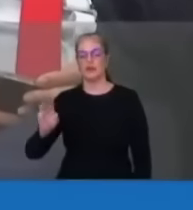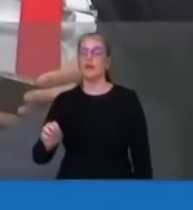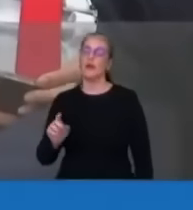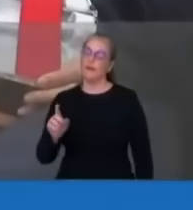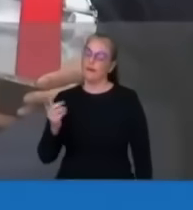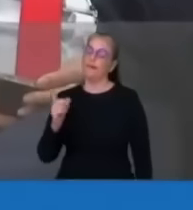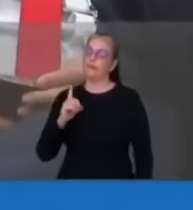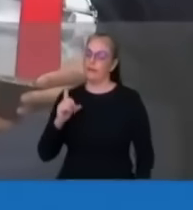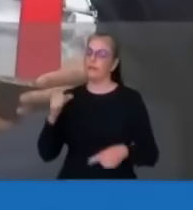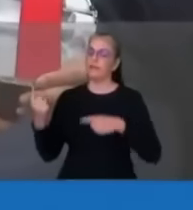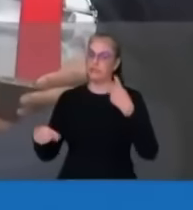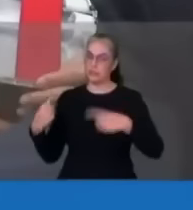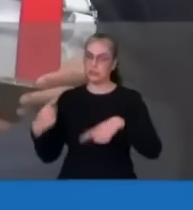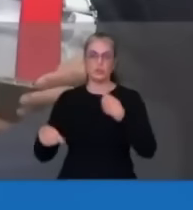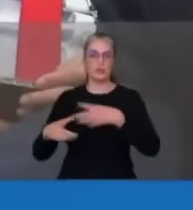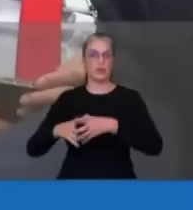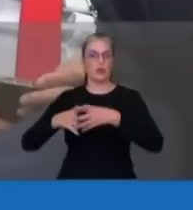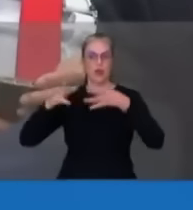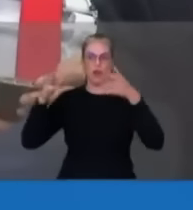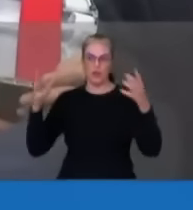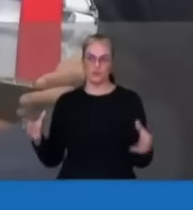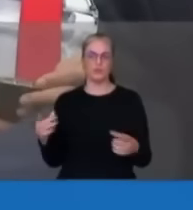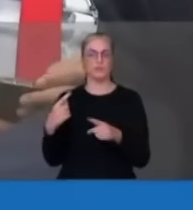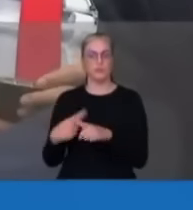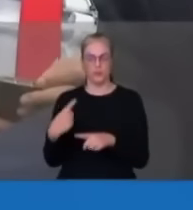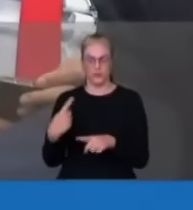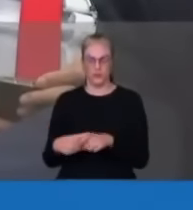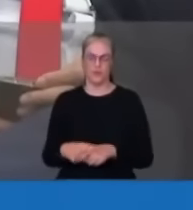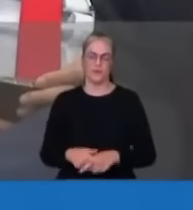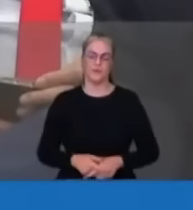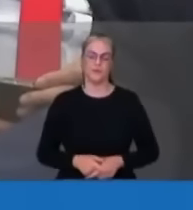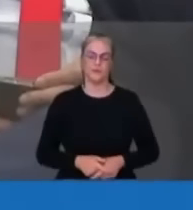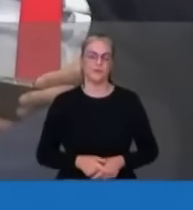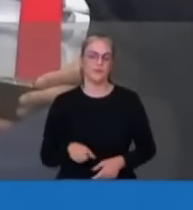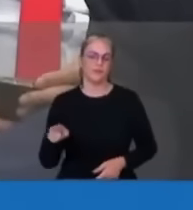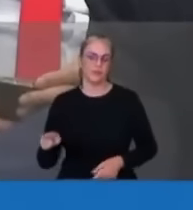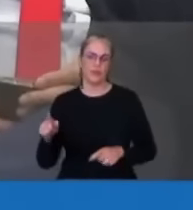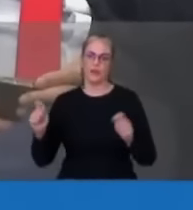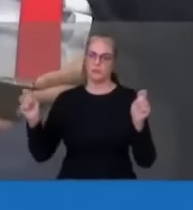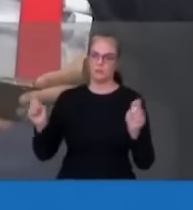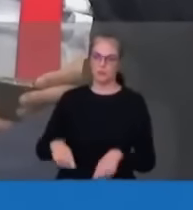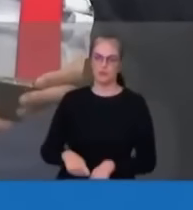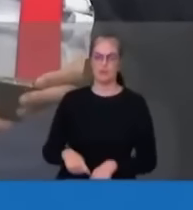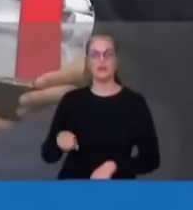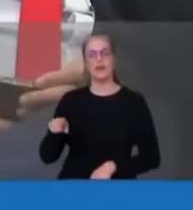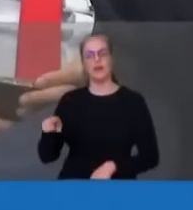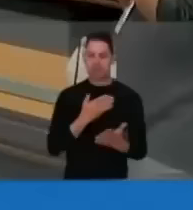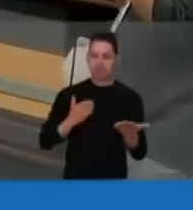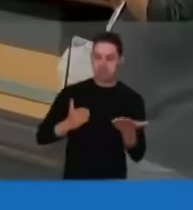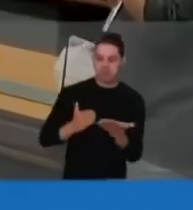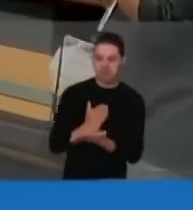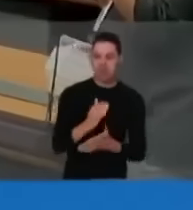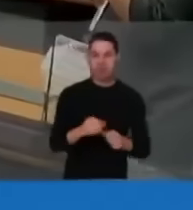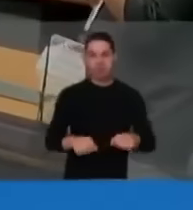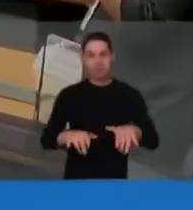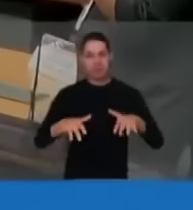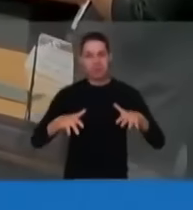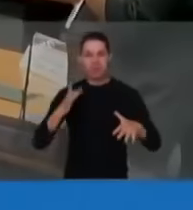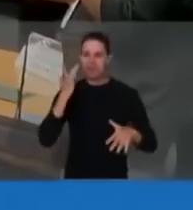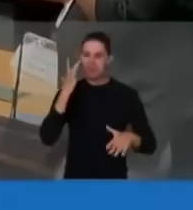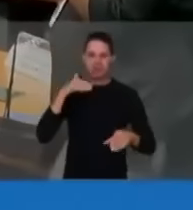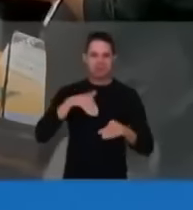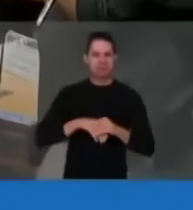uma conta bem rápida uma pessoa ganha r$ 1 100 aí paga números redondos 27.5 de Imposto de Renda vamos